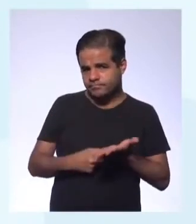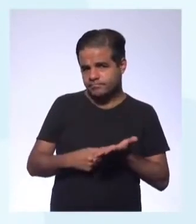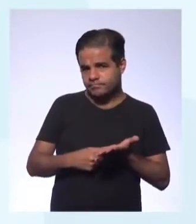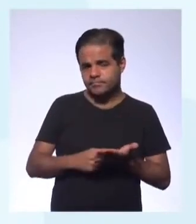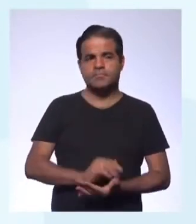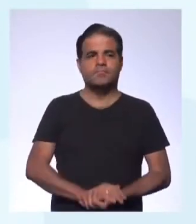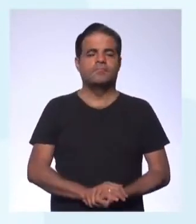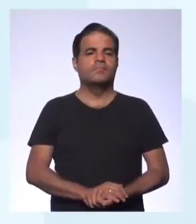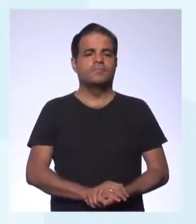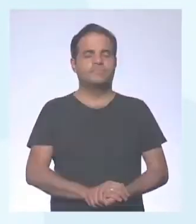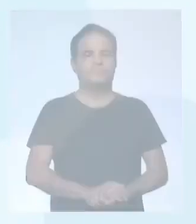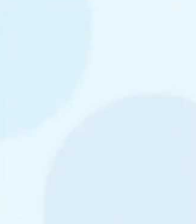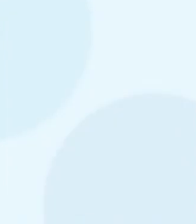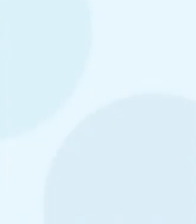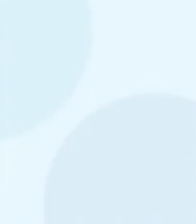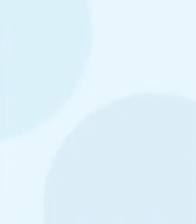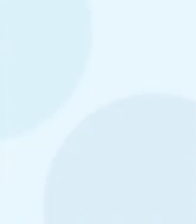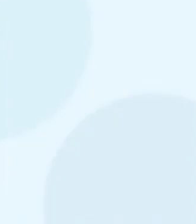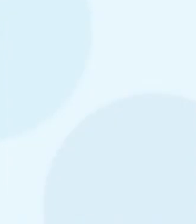lá.